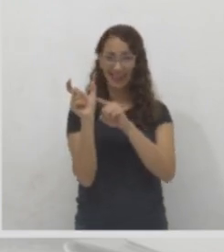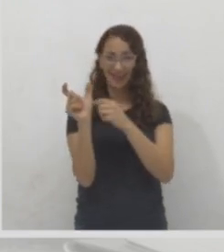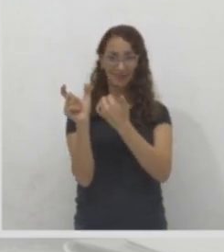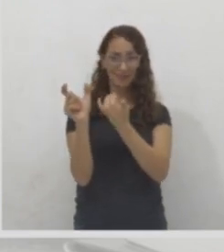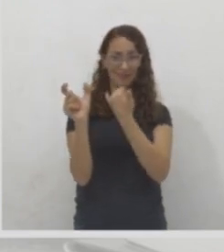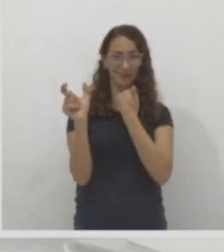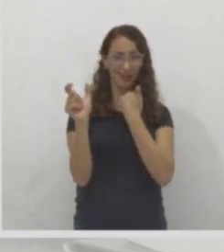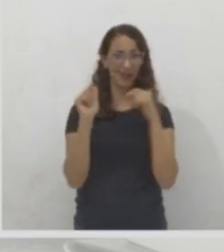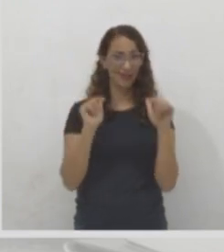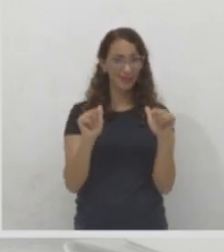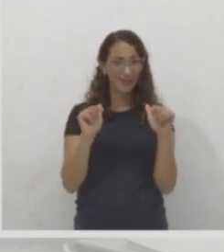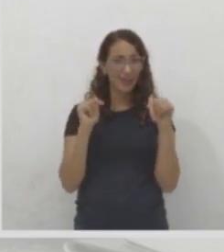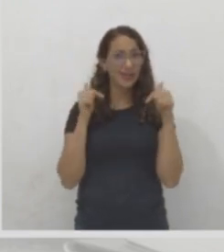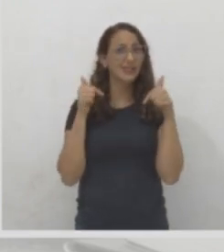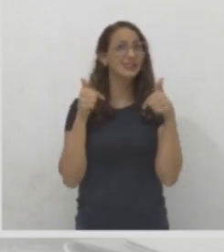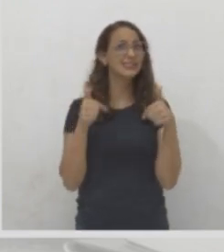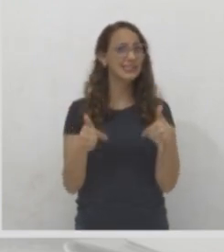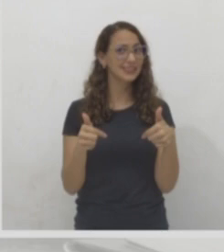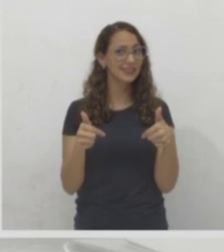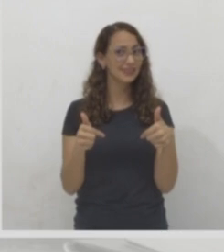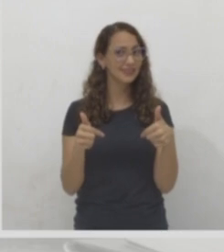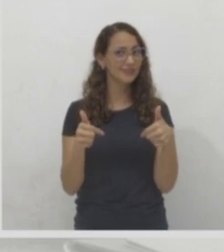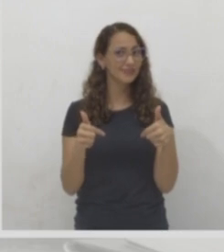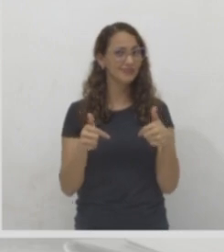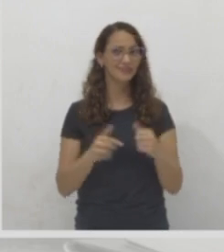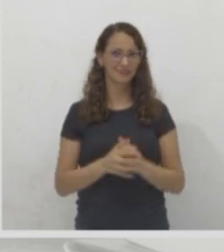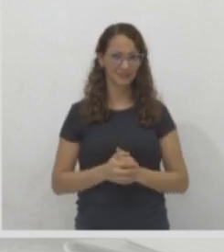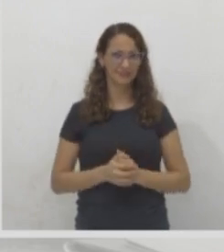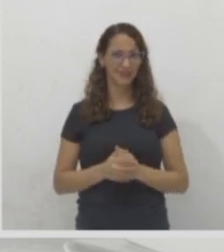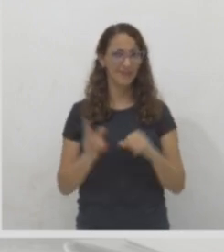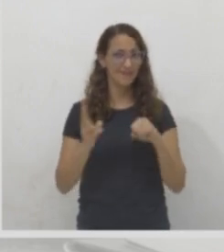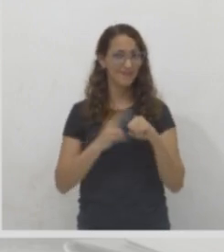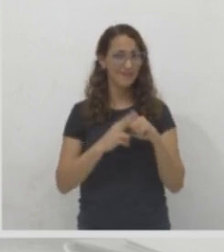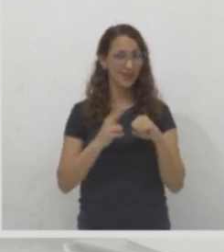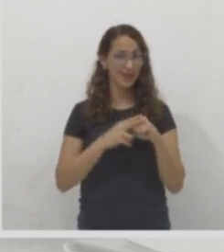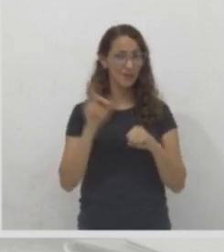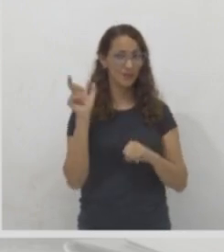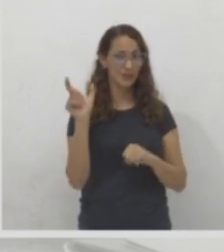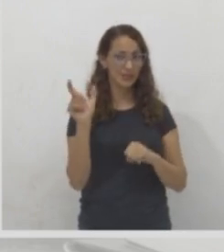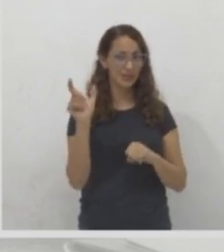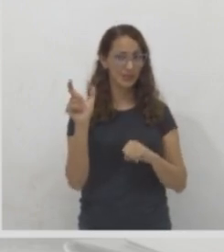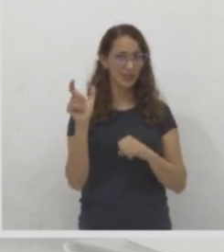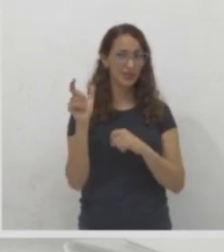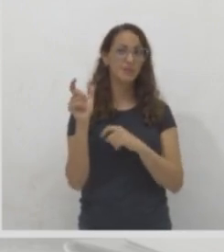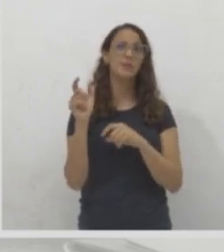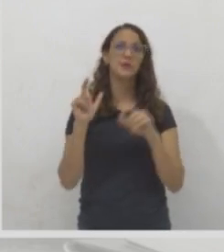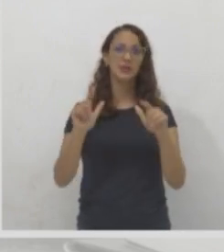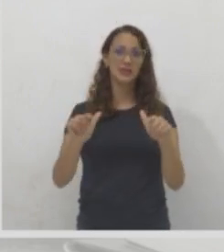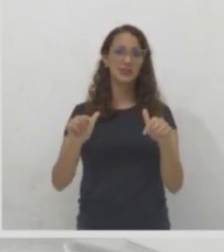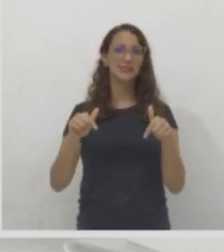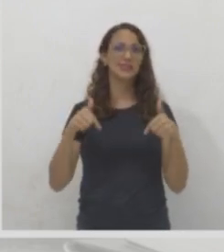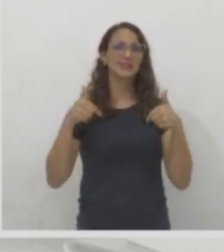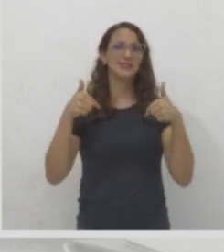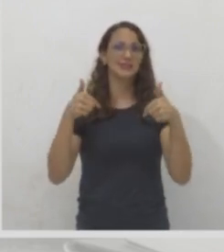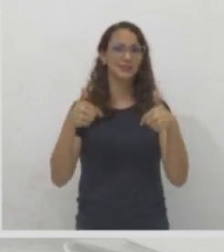uma ação, certo? Verbo é o termo que indica uma